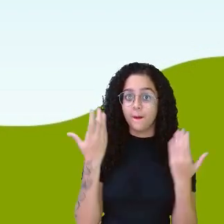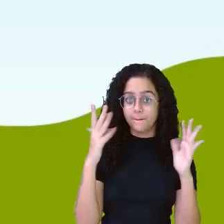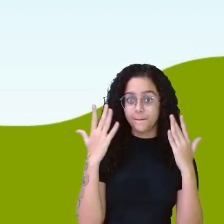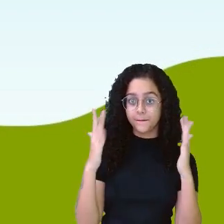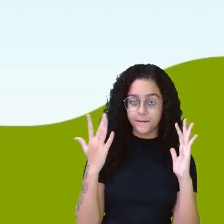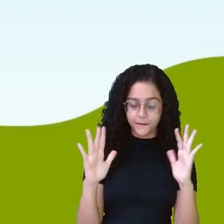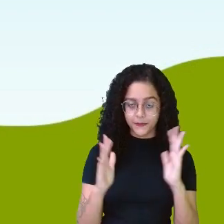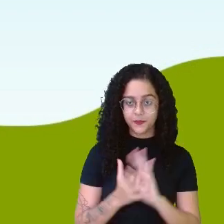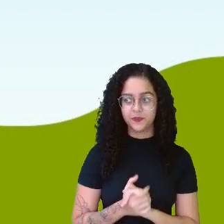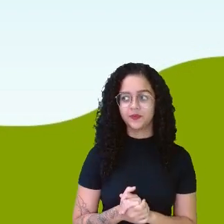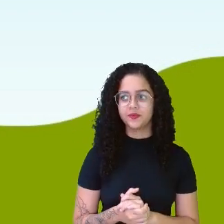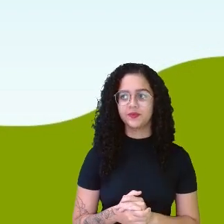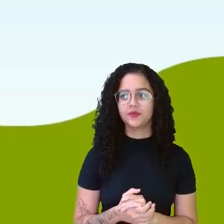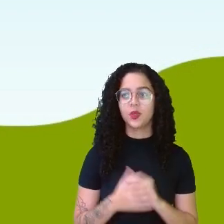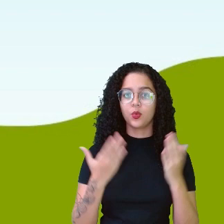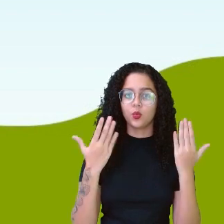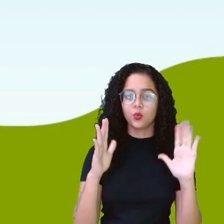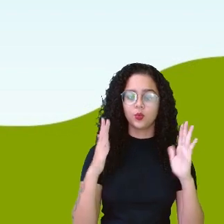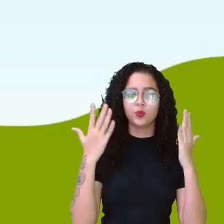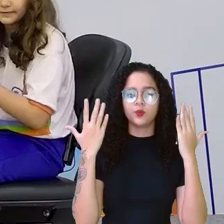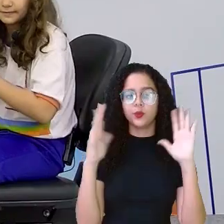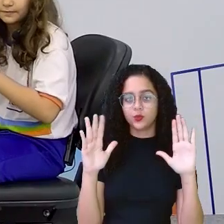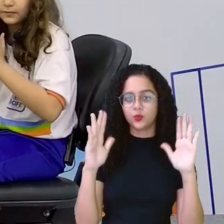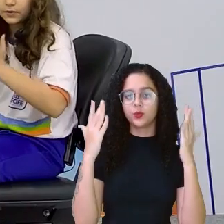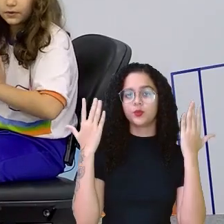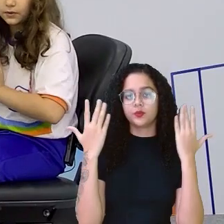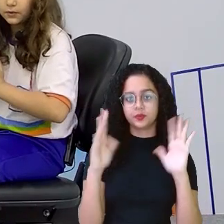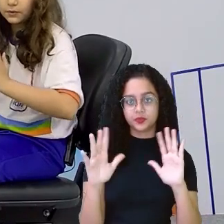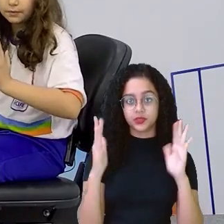gente ver, gente? Vamos!